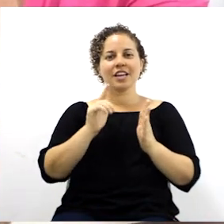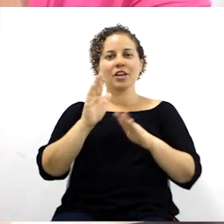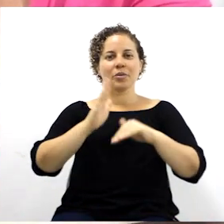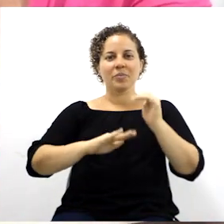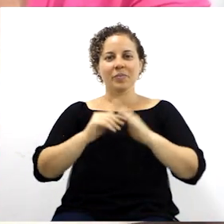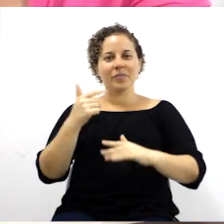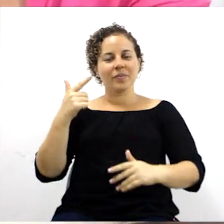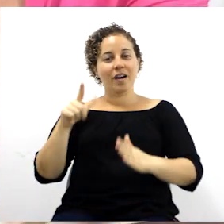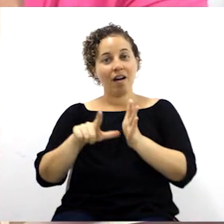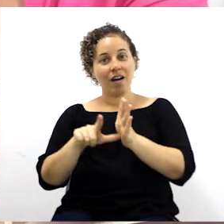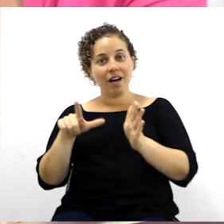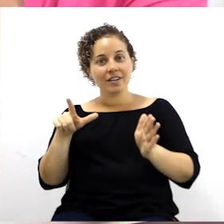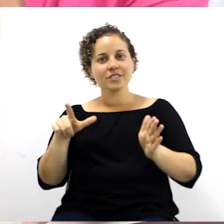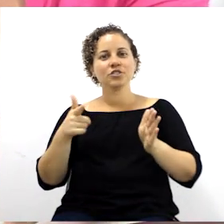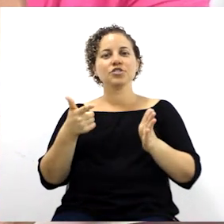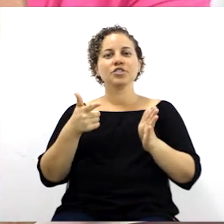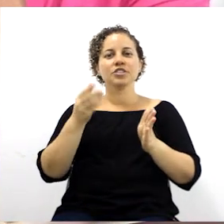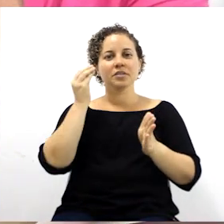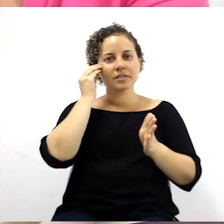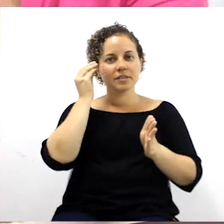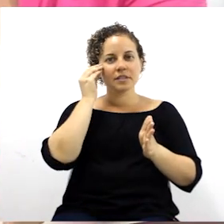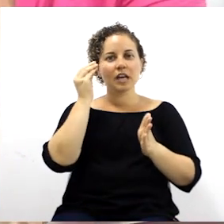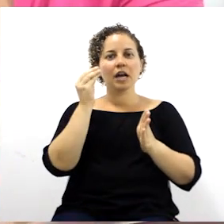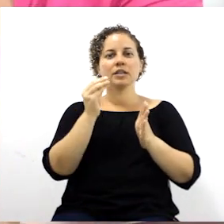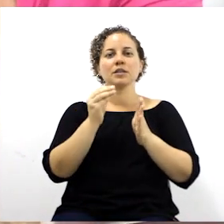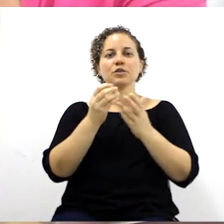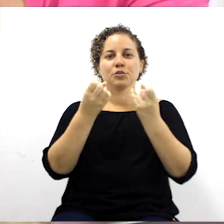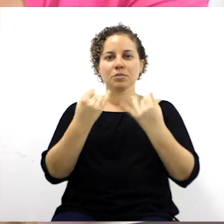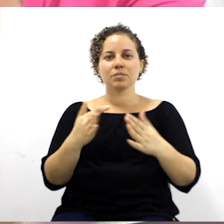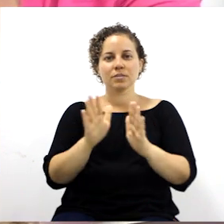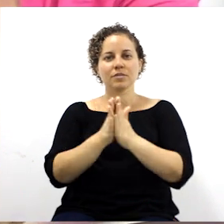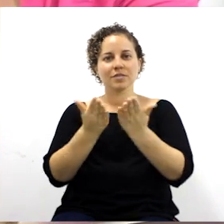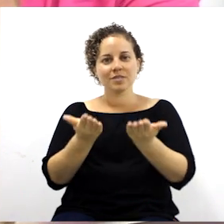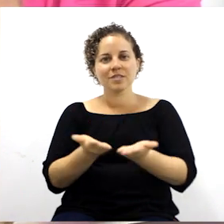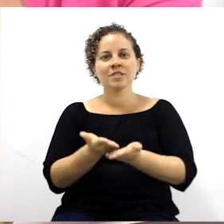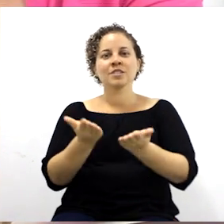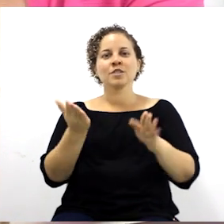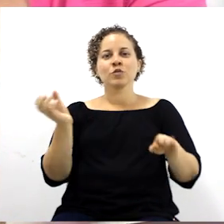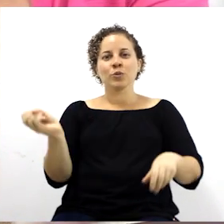anterior, seriam os alertas bibliográficos, onde você informa o que chegou de novo.